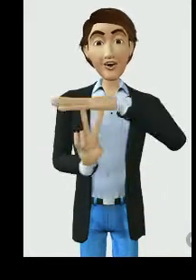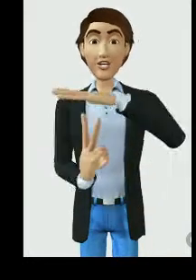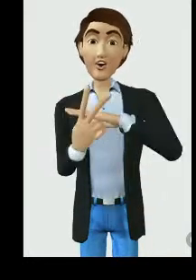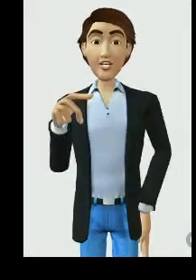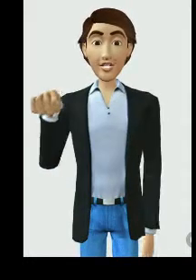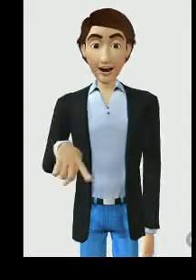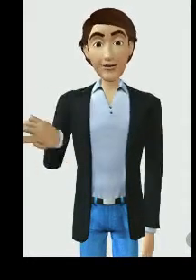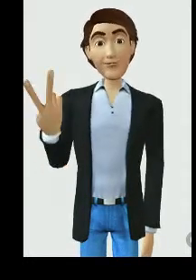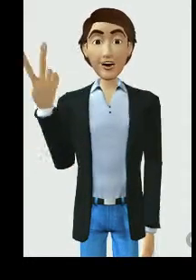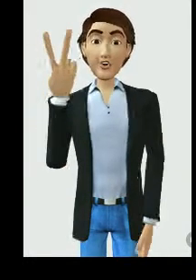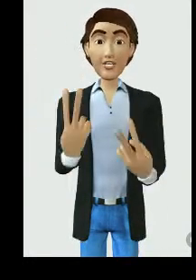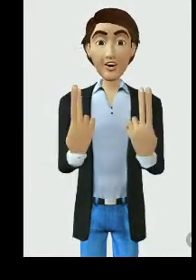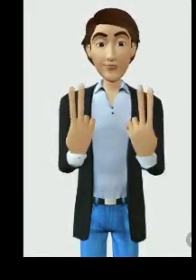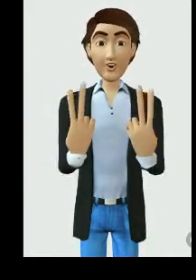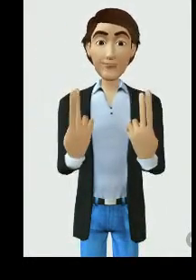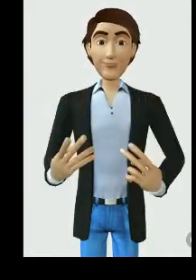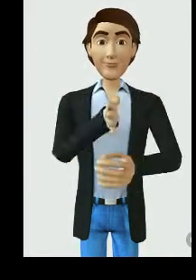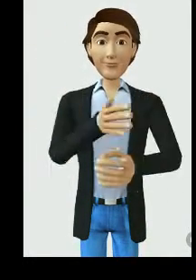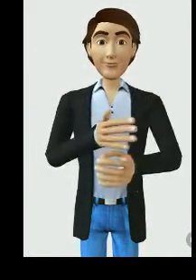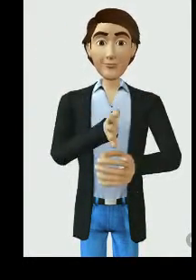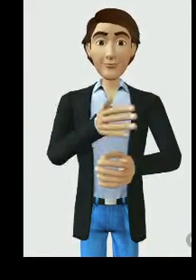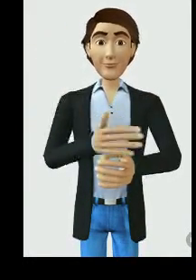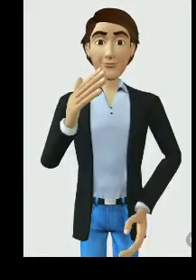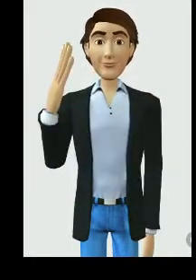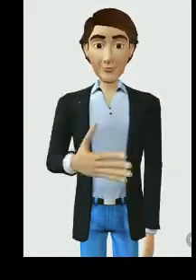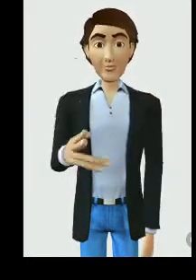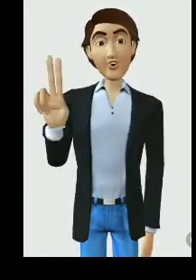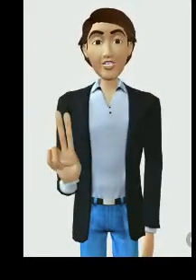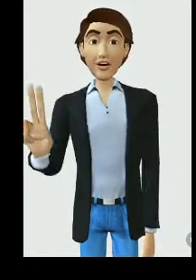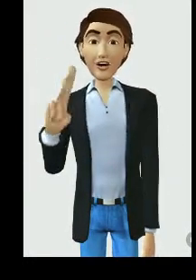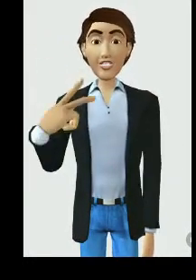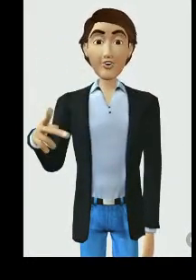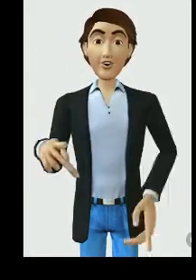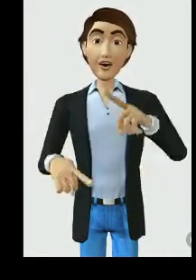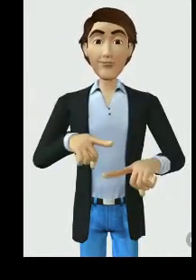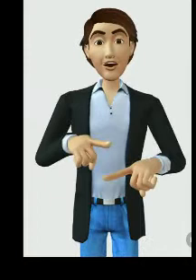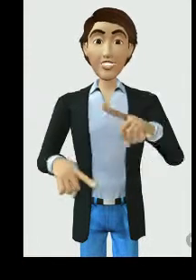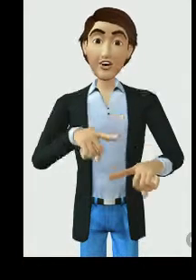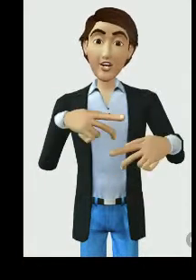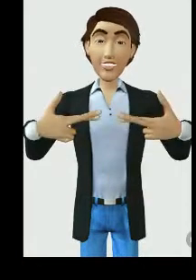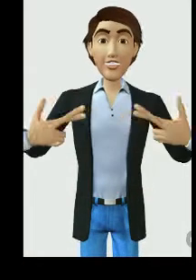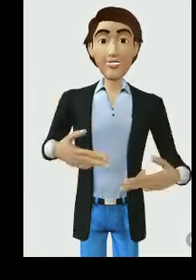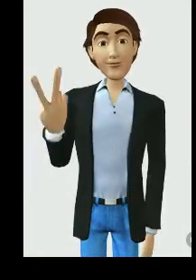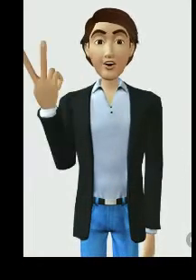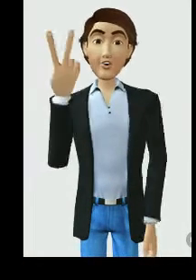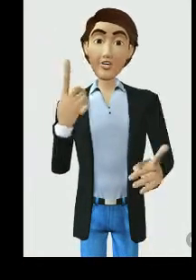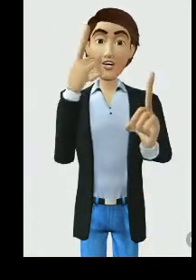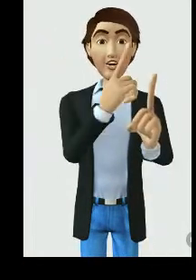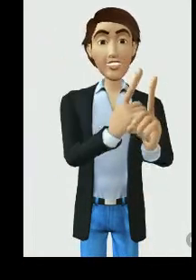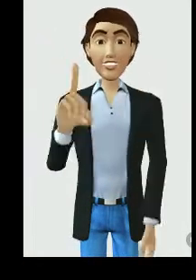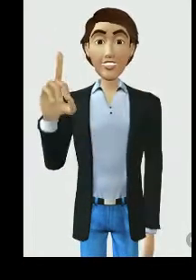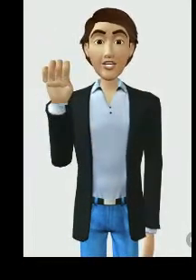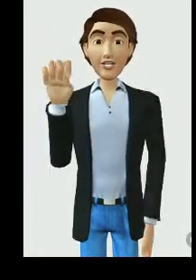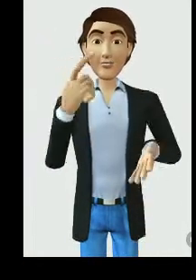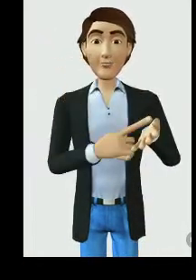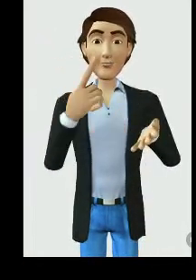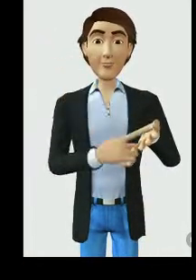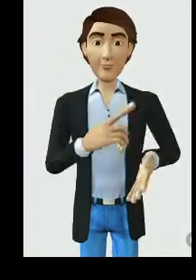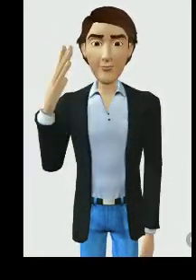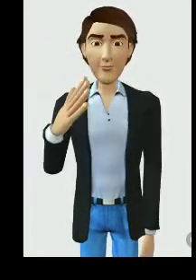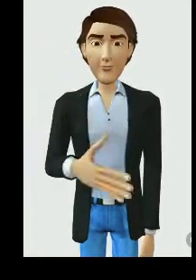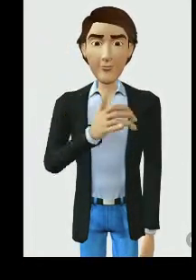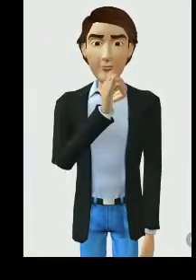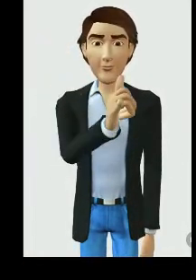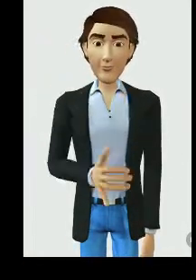haver variações nesses valores conforme as batatas usadas e seu preparo. Com isso, o valor que